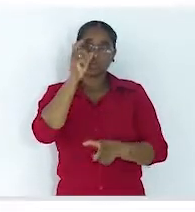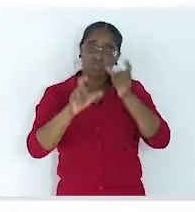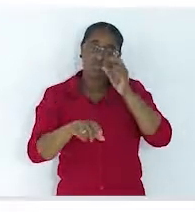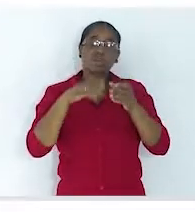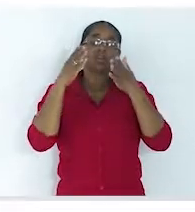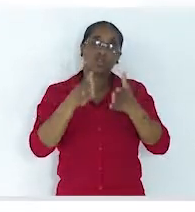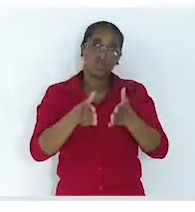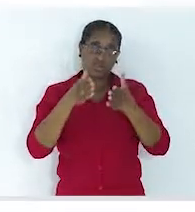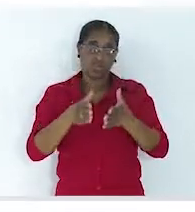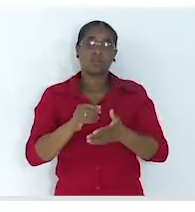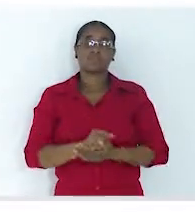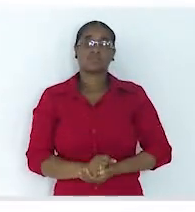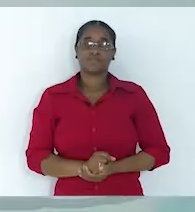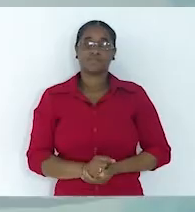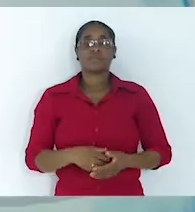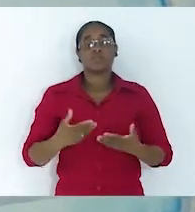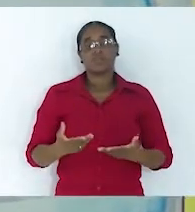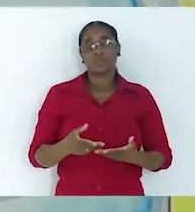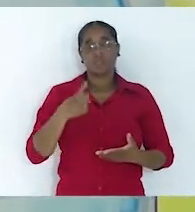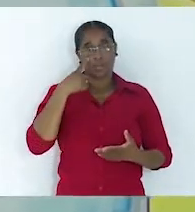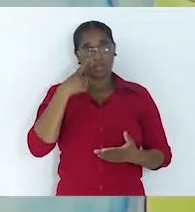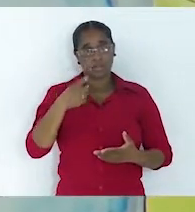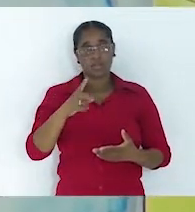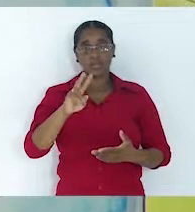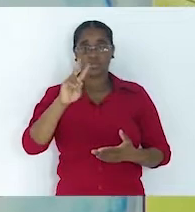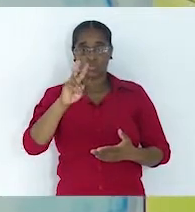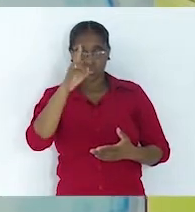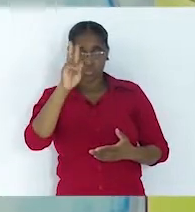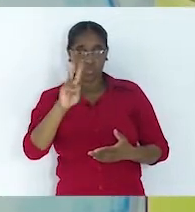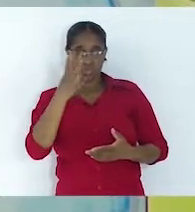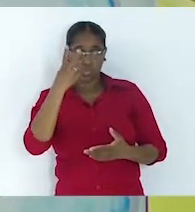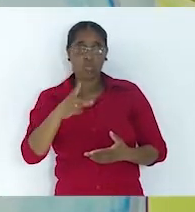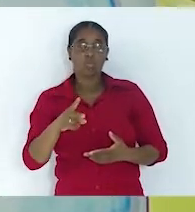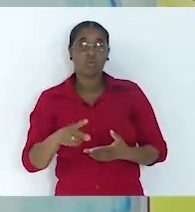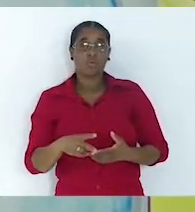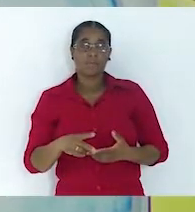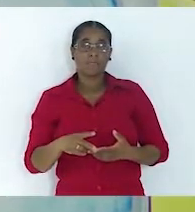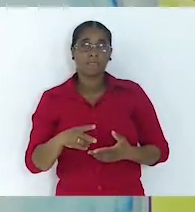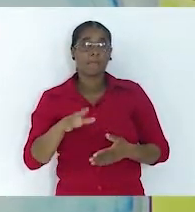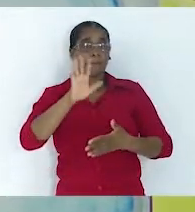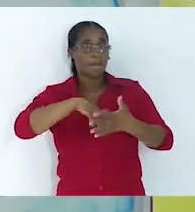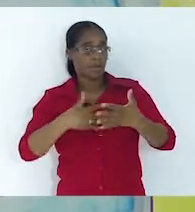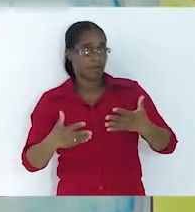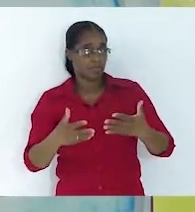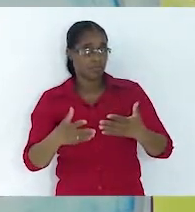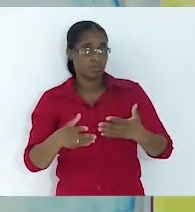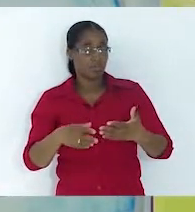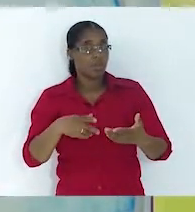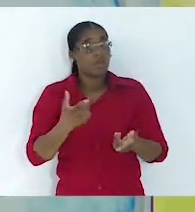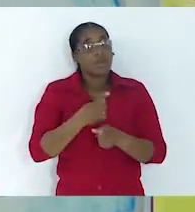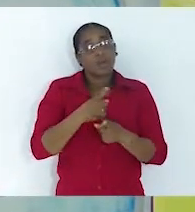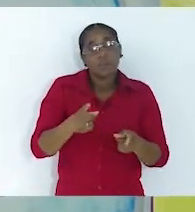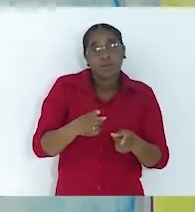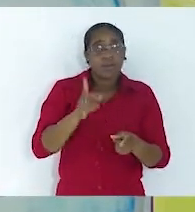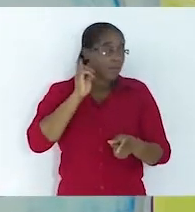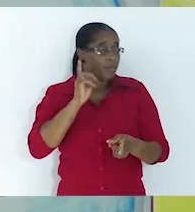vão ajudar. Por isso, aparecem em segundo plano. Não significa que não são importantes. São muitíssimo importantes,